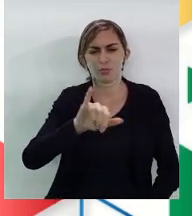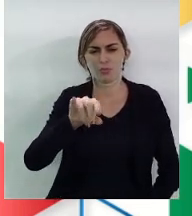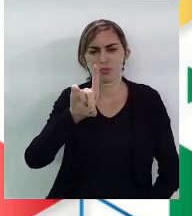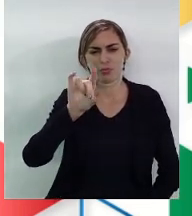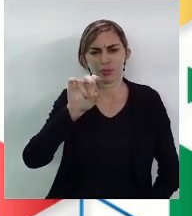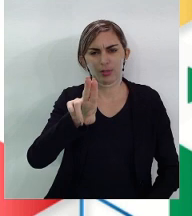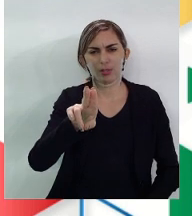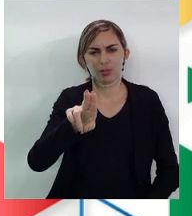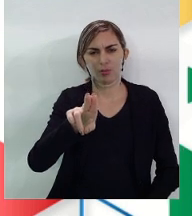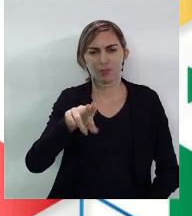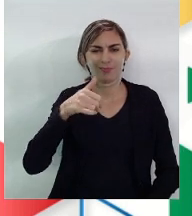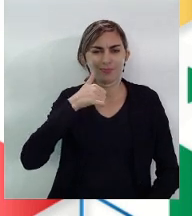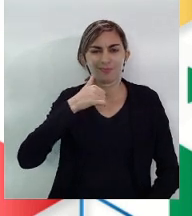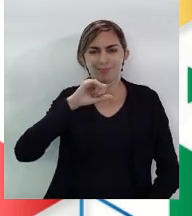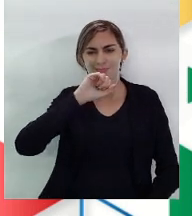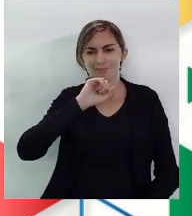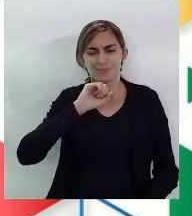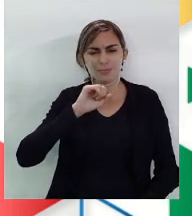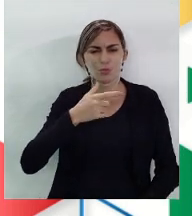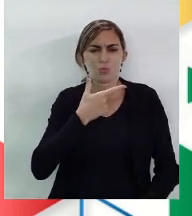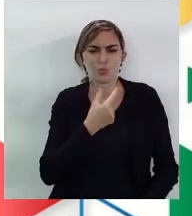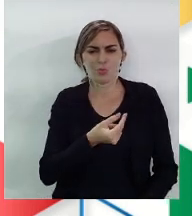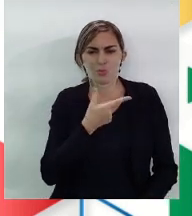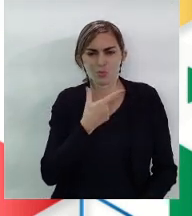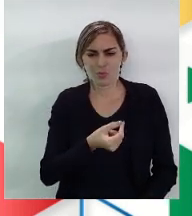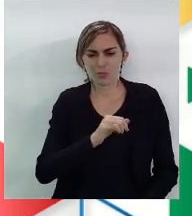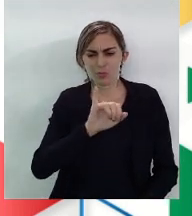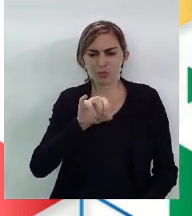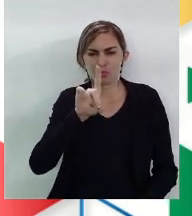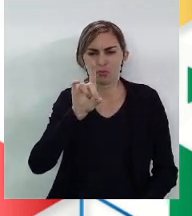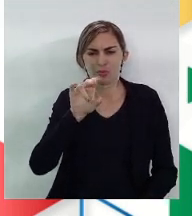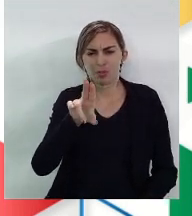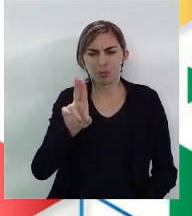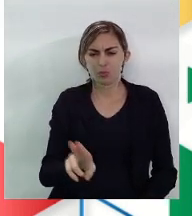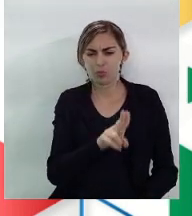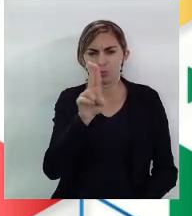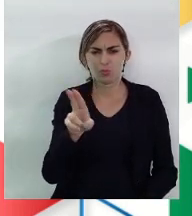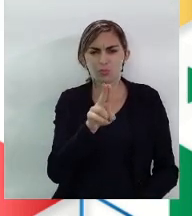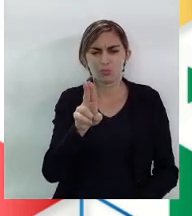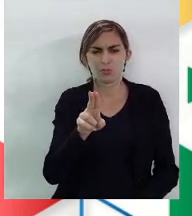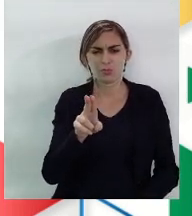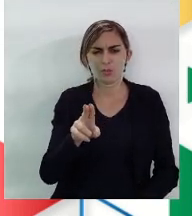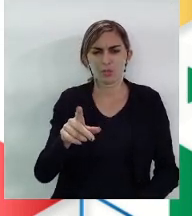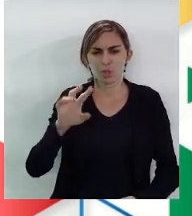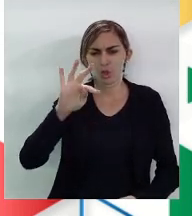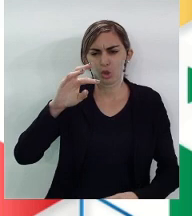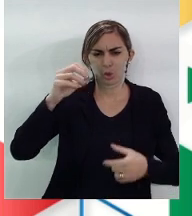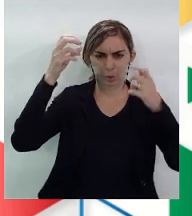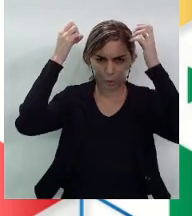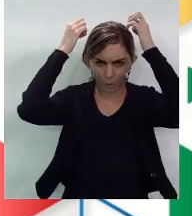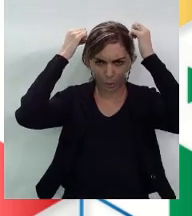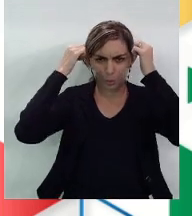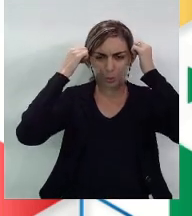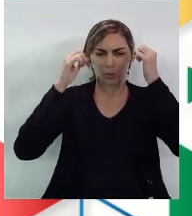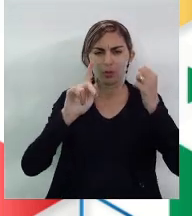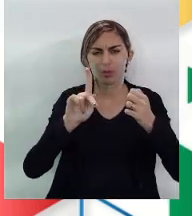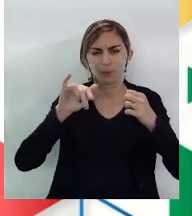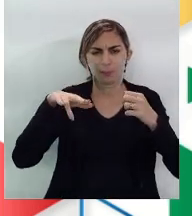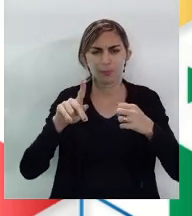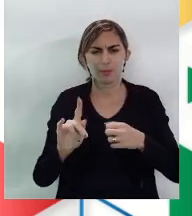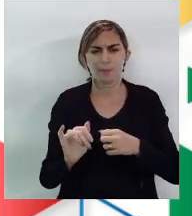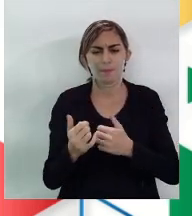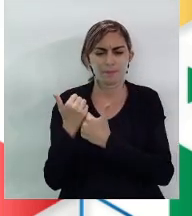judeu. Olha aí, matriarcal. Os homens judeus usam uma espécie de touca chamada de kippá,